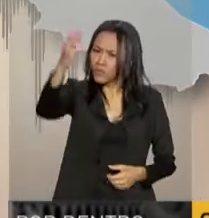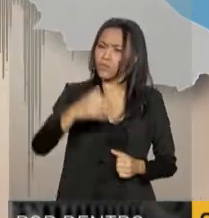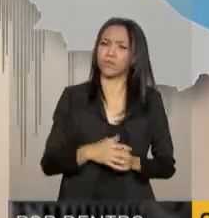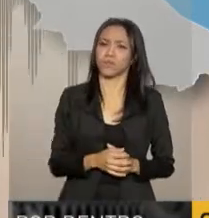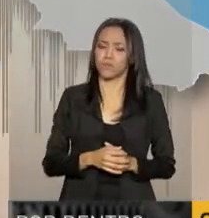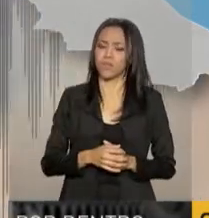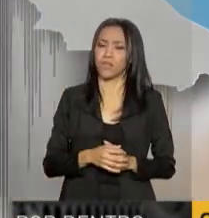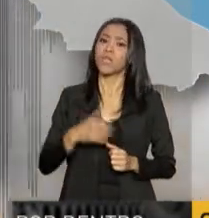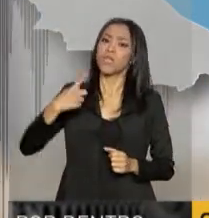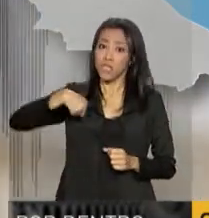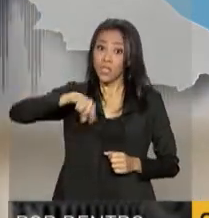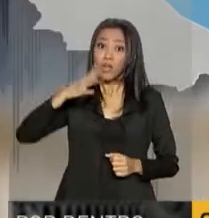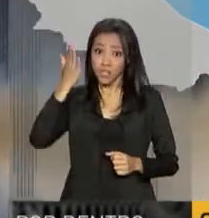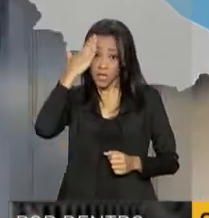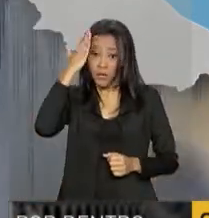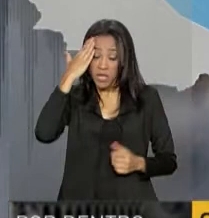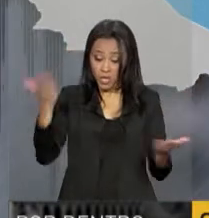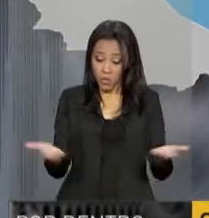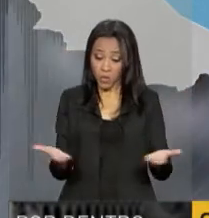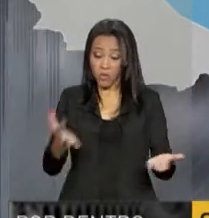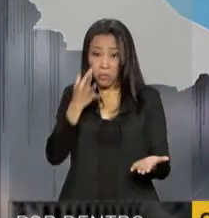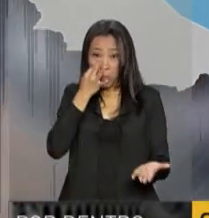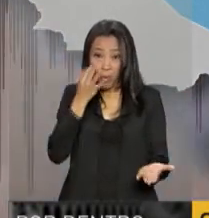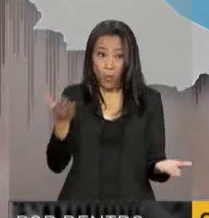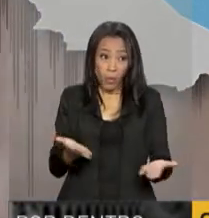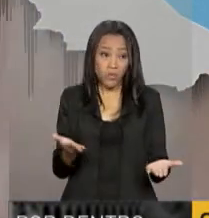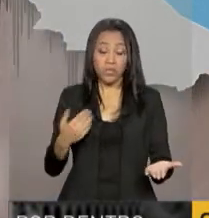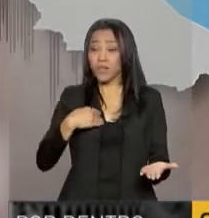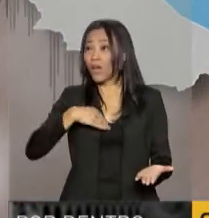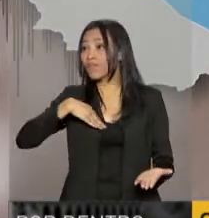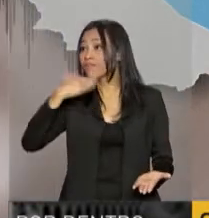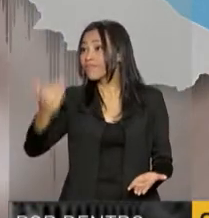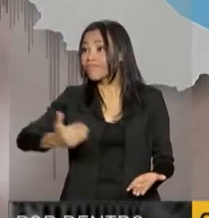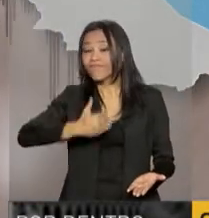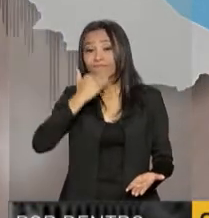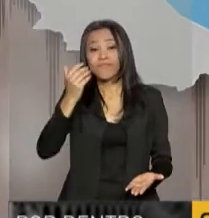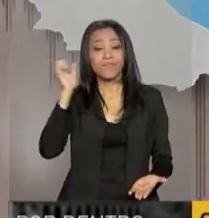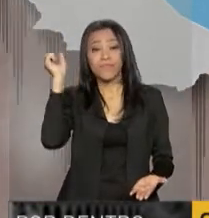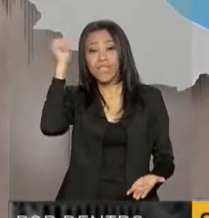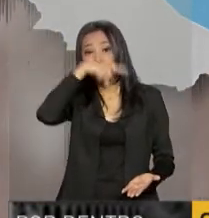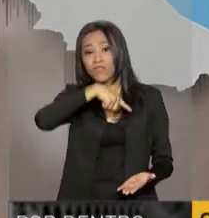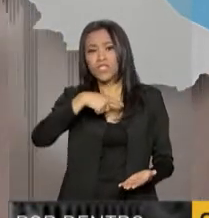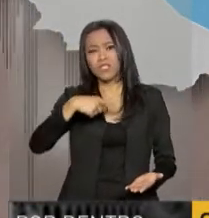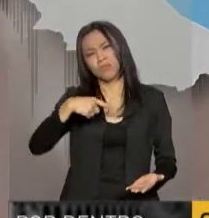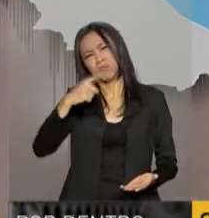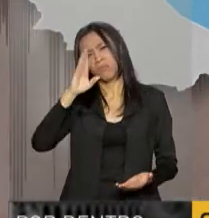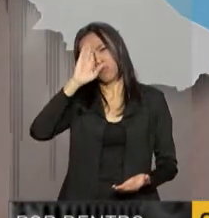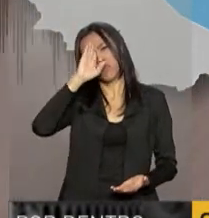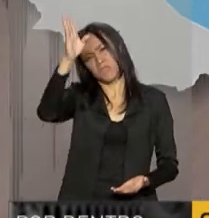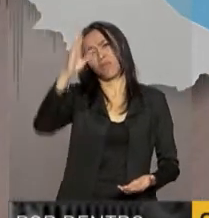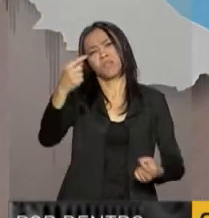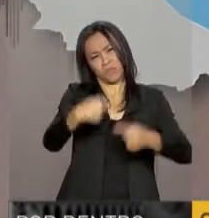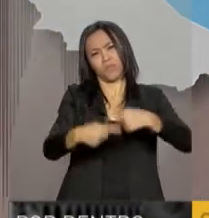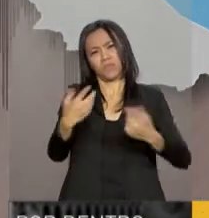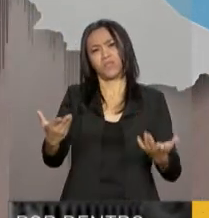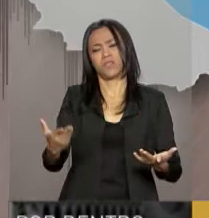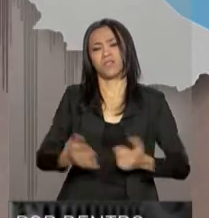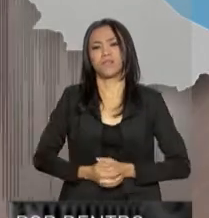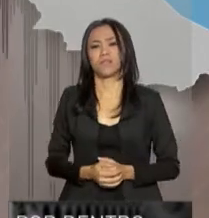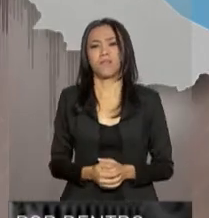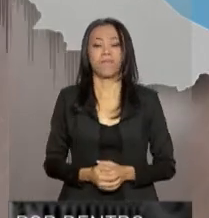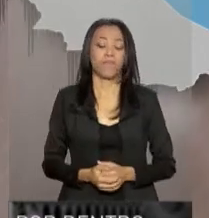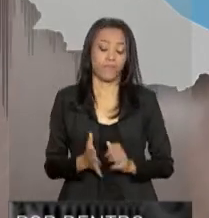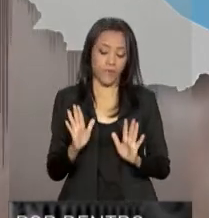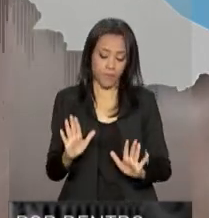também que o nosso presente está totalmente desgastado no segmento principalmente da política o ministro então vamos